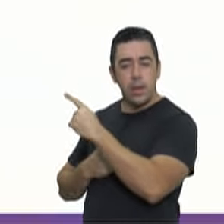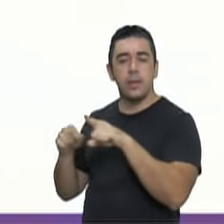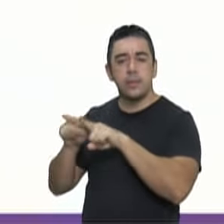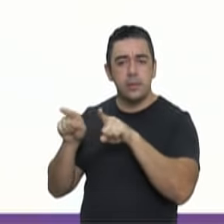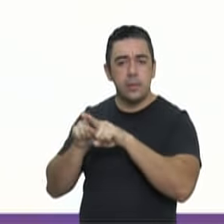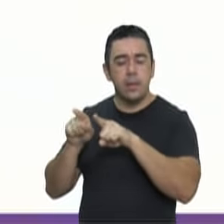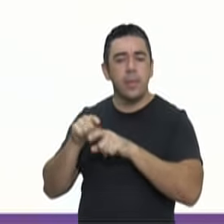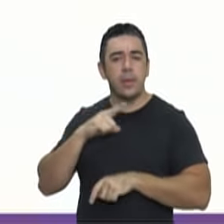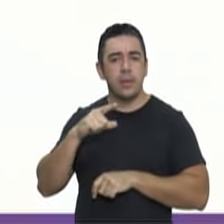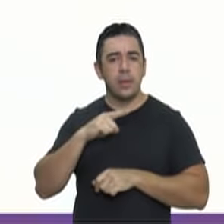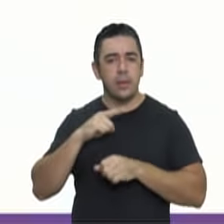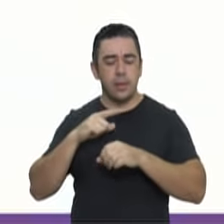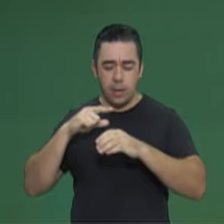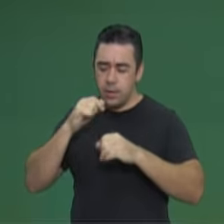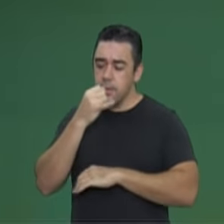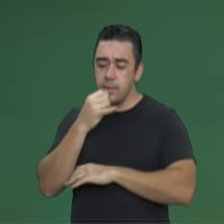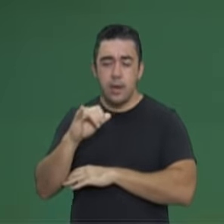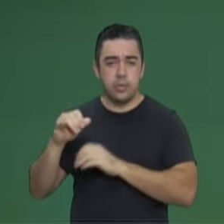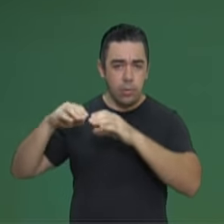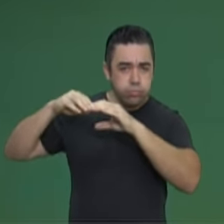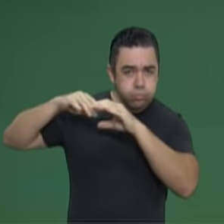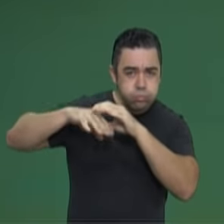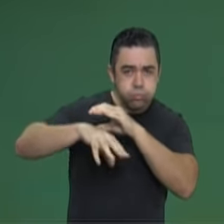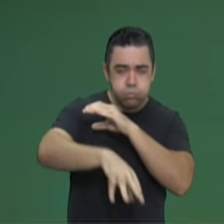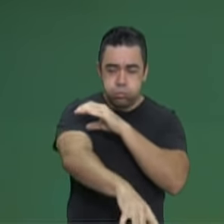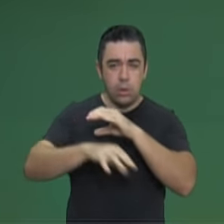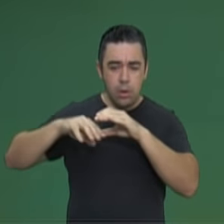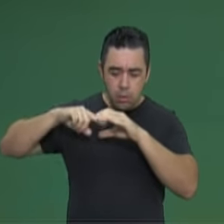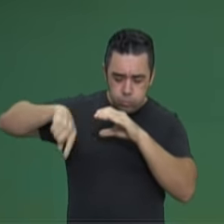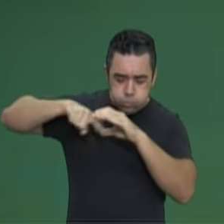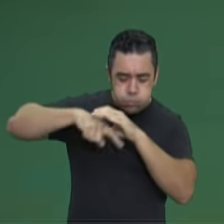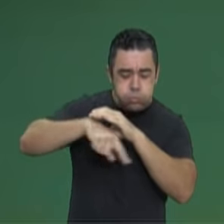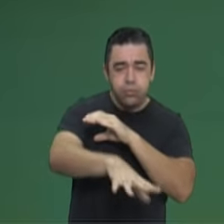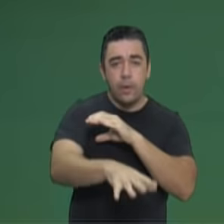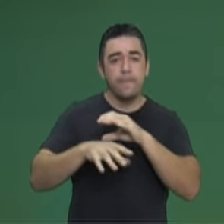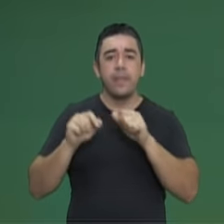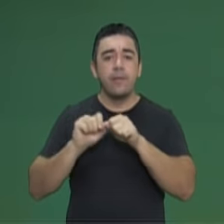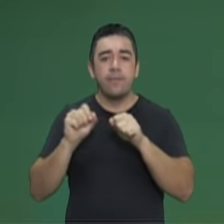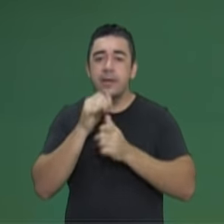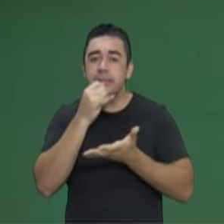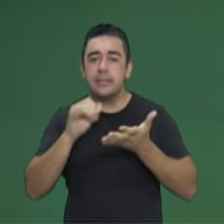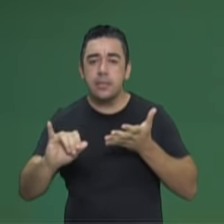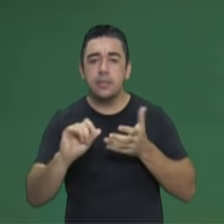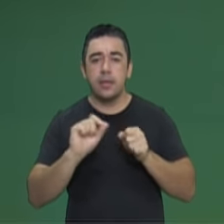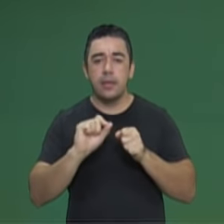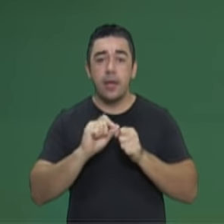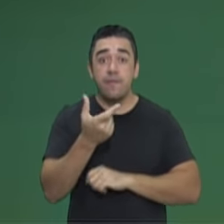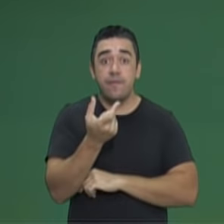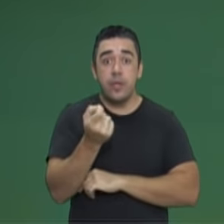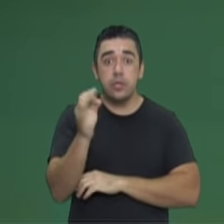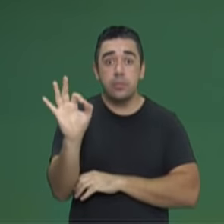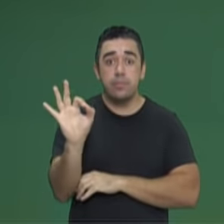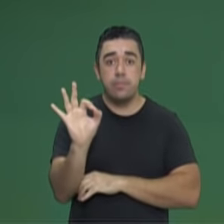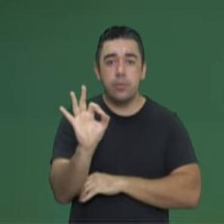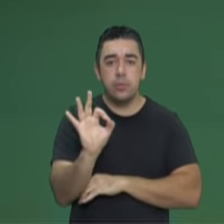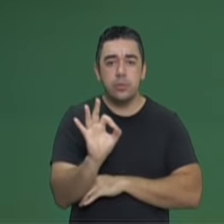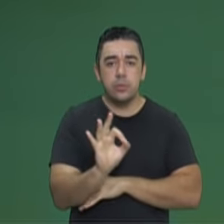hidrelétrica de Itaipu, a maior usina hidrelétrica do nosso país, que produz cerca de 20% da energia